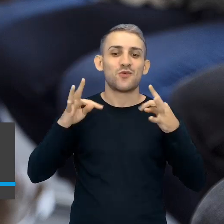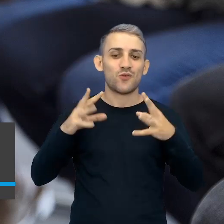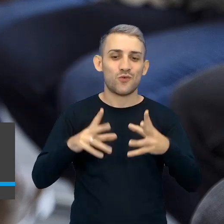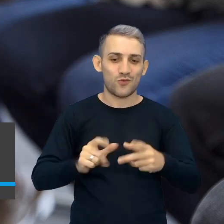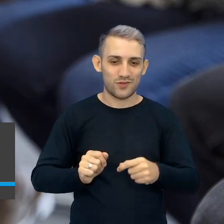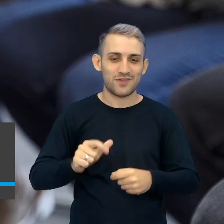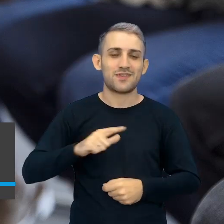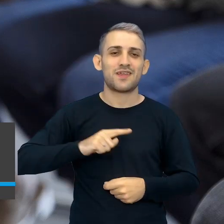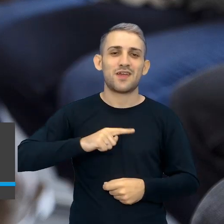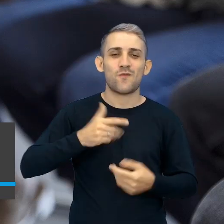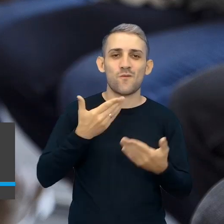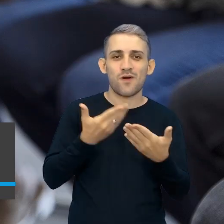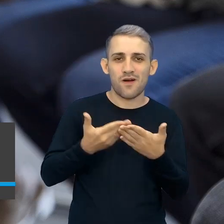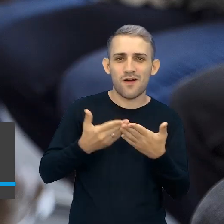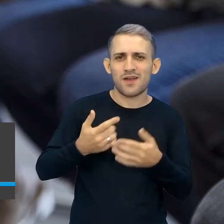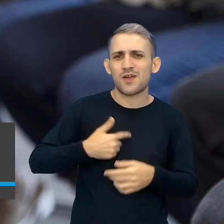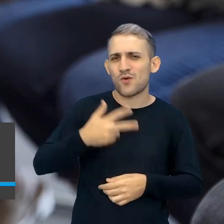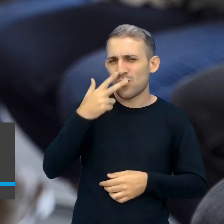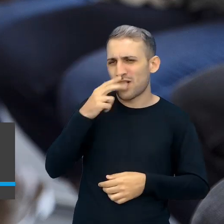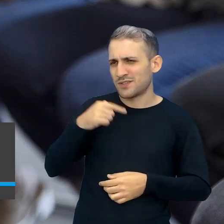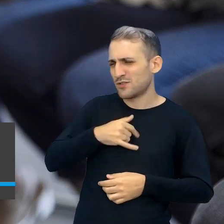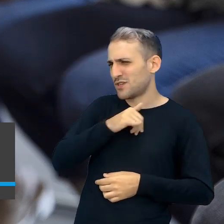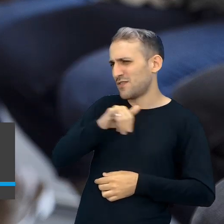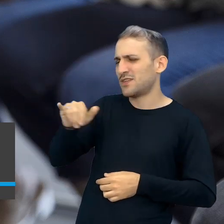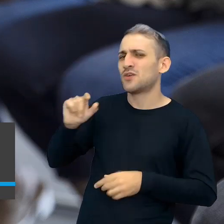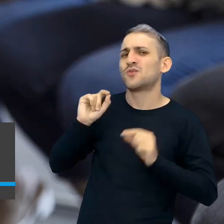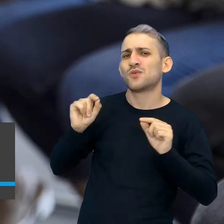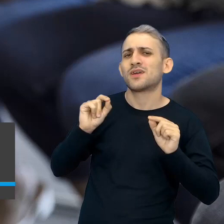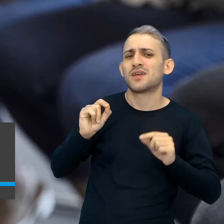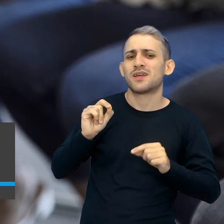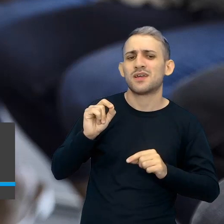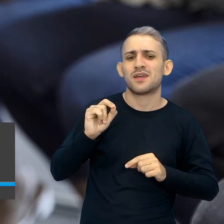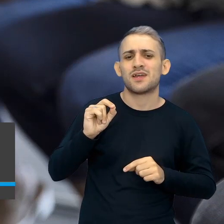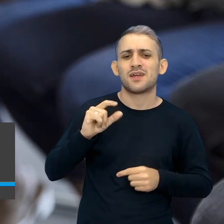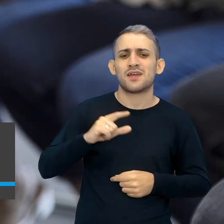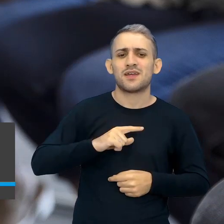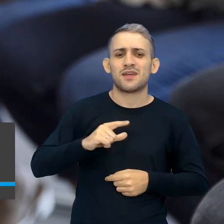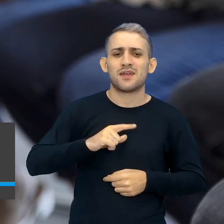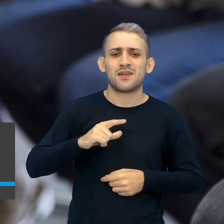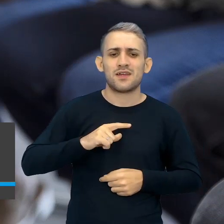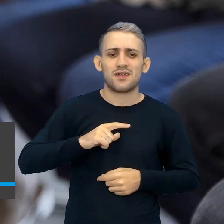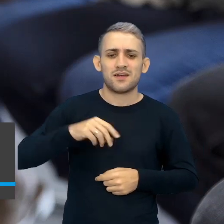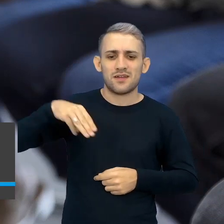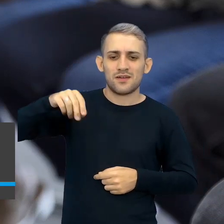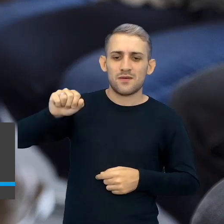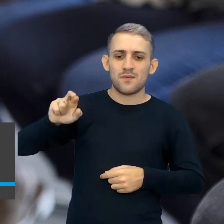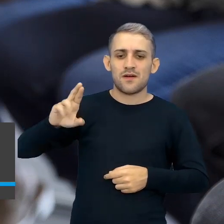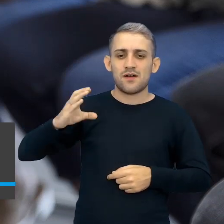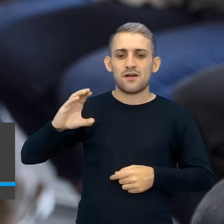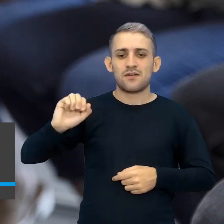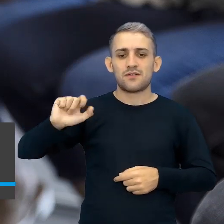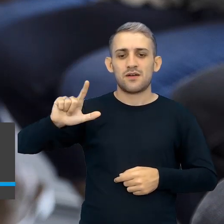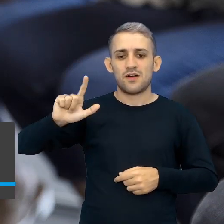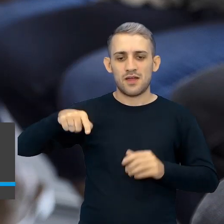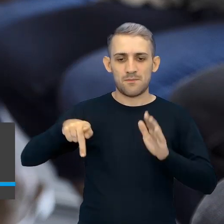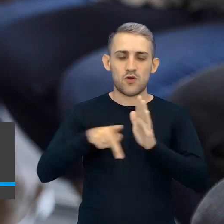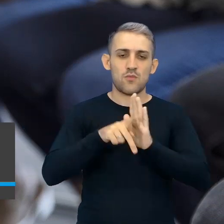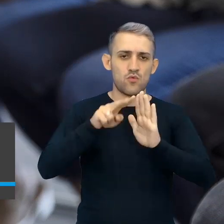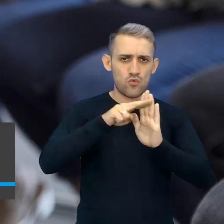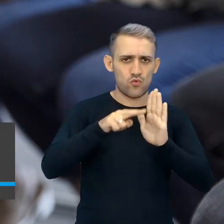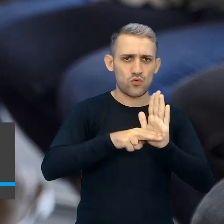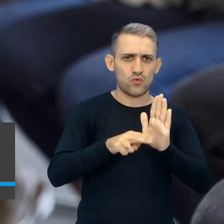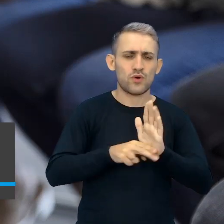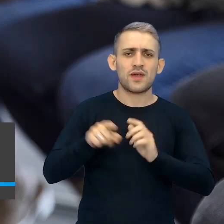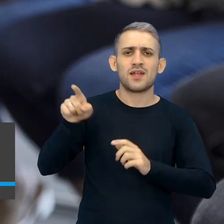Teve até uma aula que eu acho que eu comentei com você, não sei, o Marçal Aquino, que é um roteirista também, ele